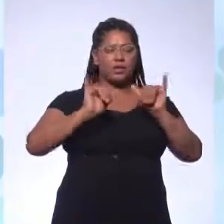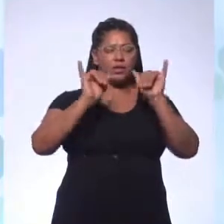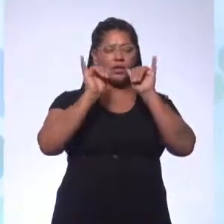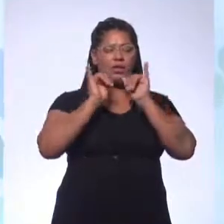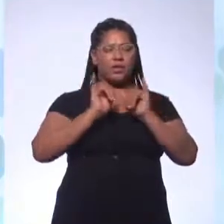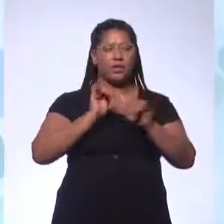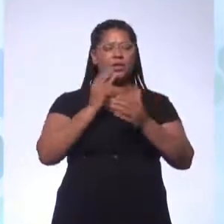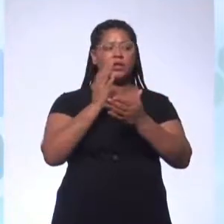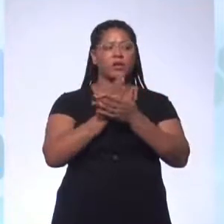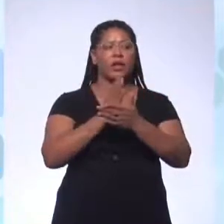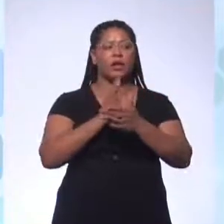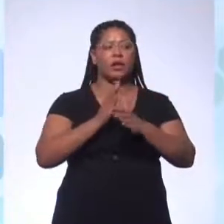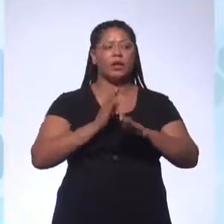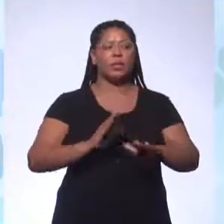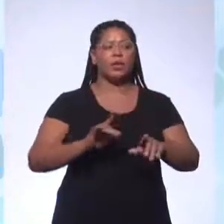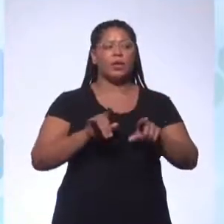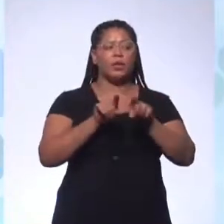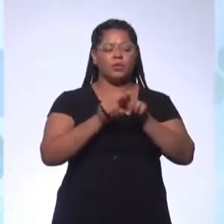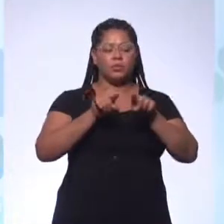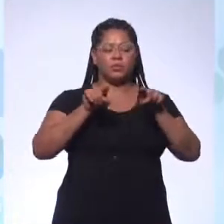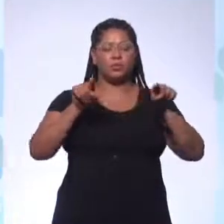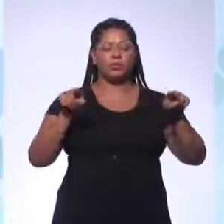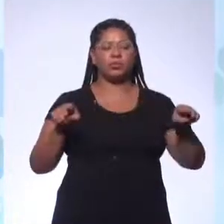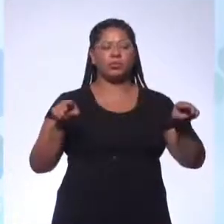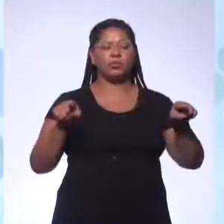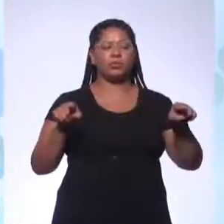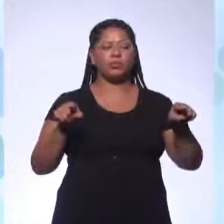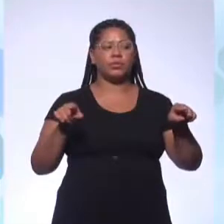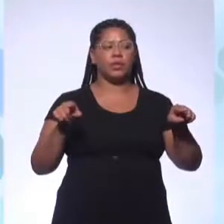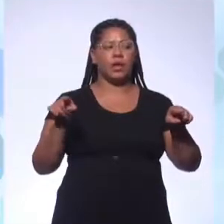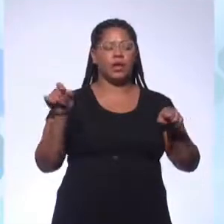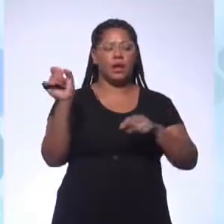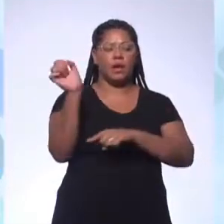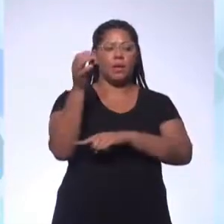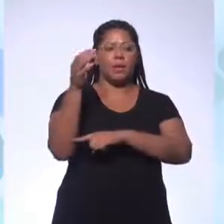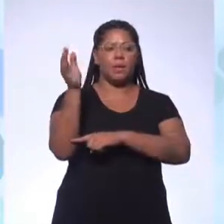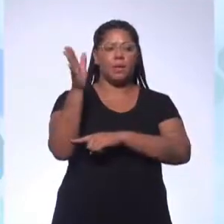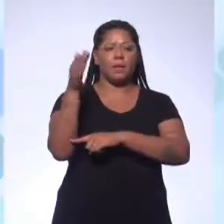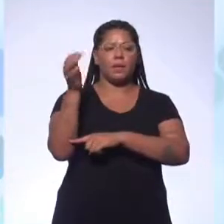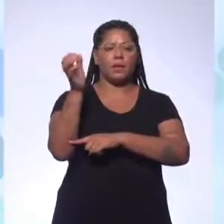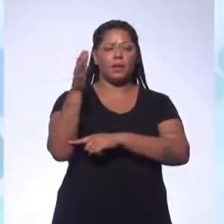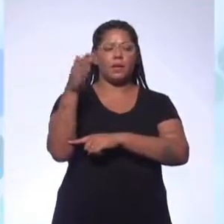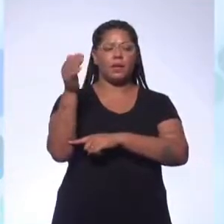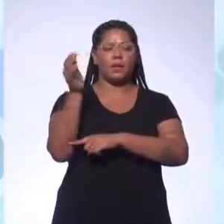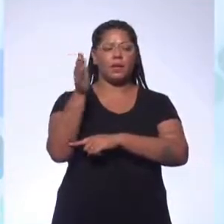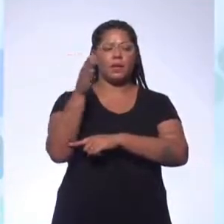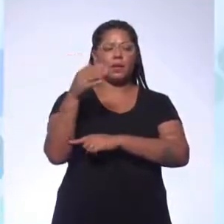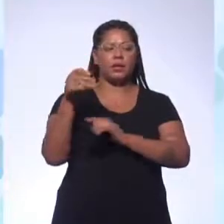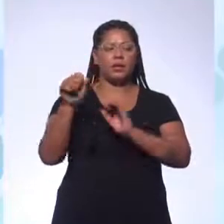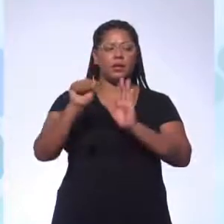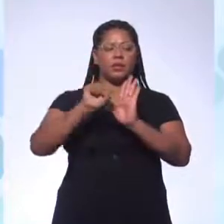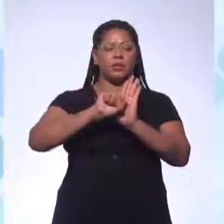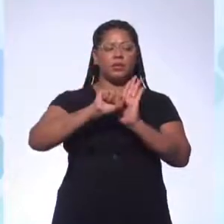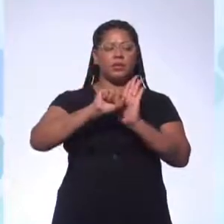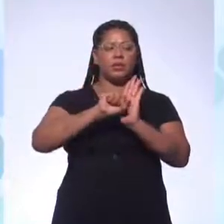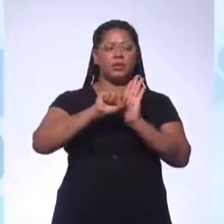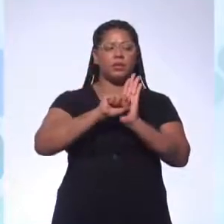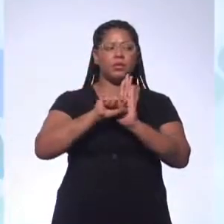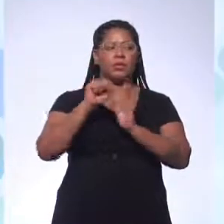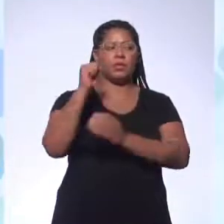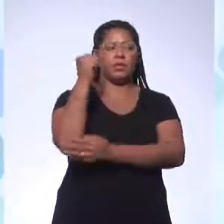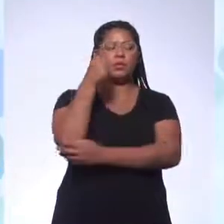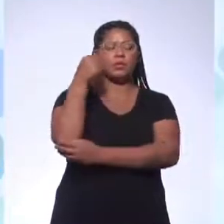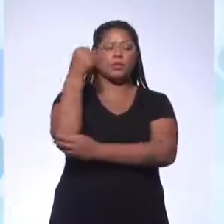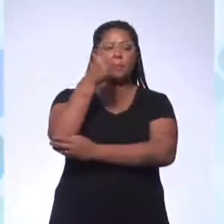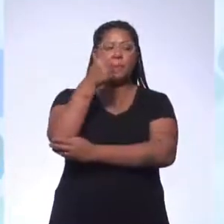Soviética e aí abaixar a bandeira, então, do símbolo aí do comunismo, que